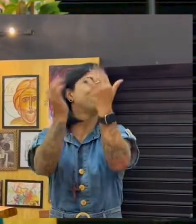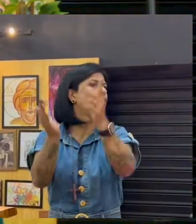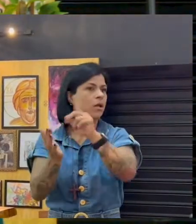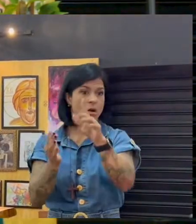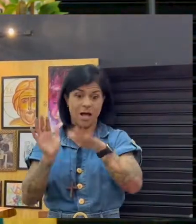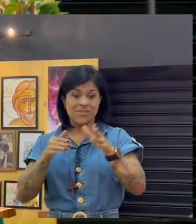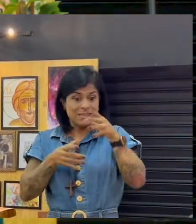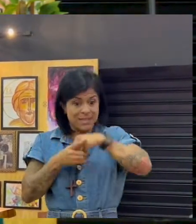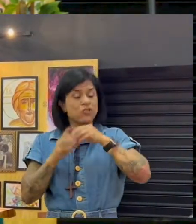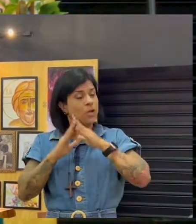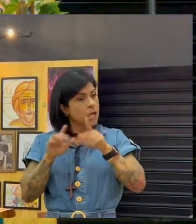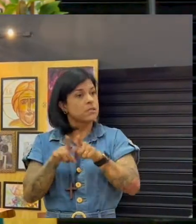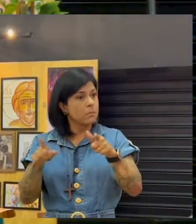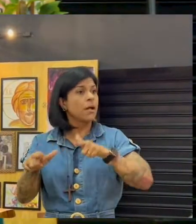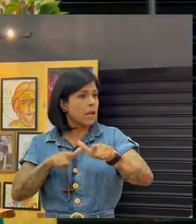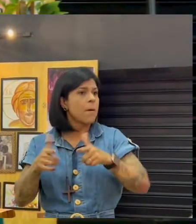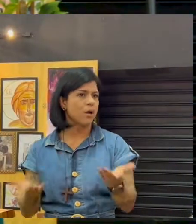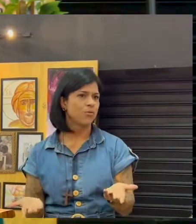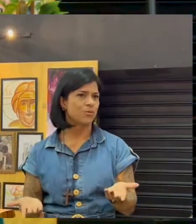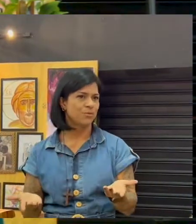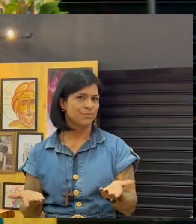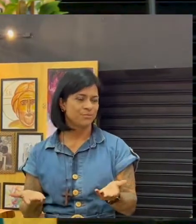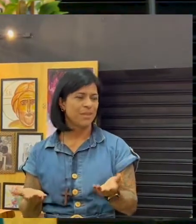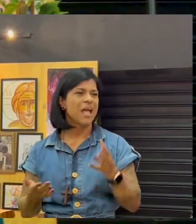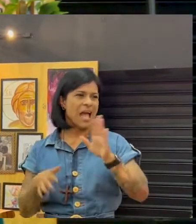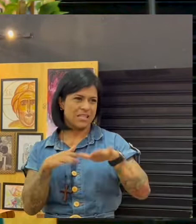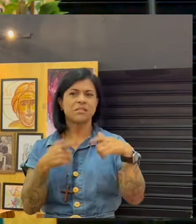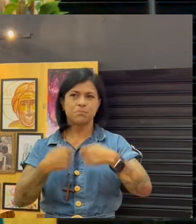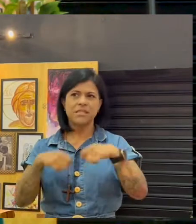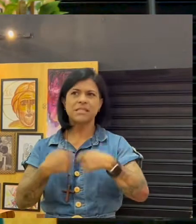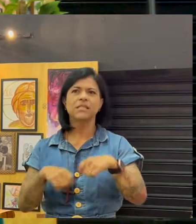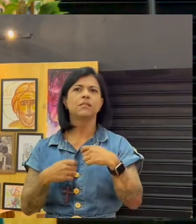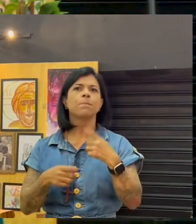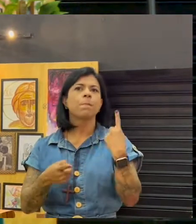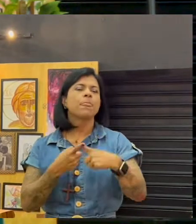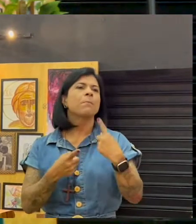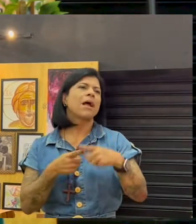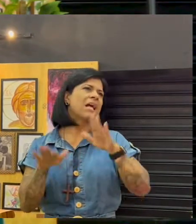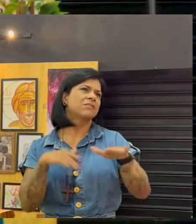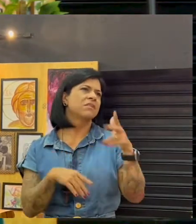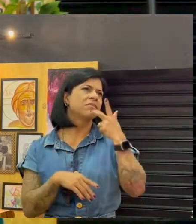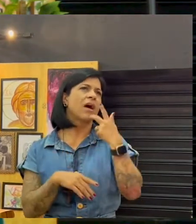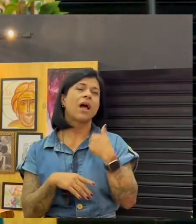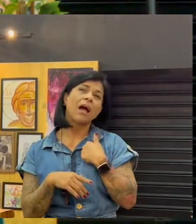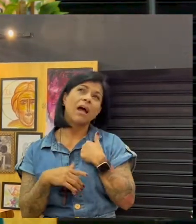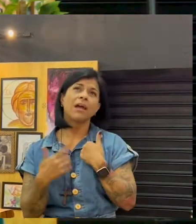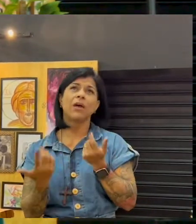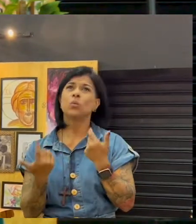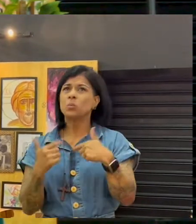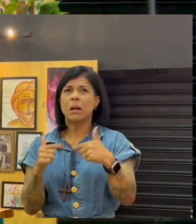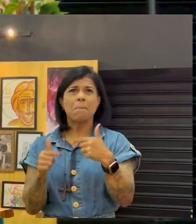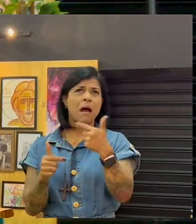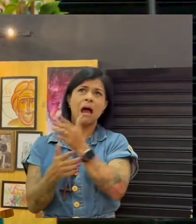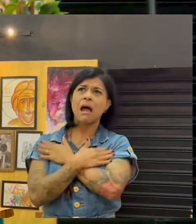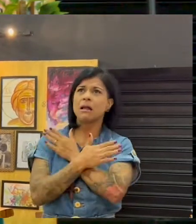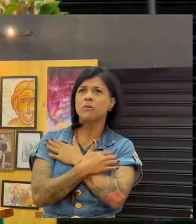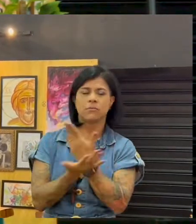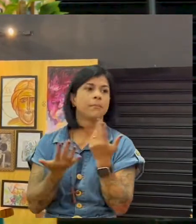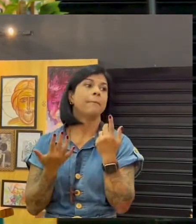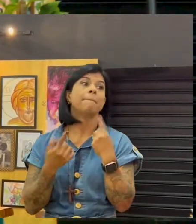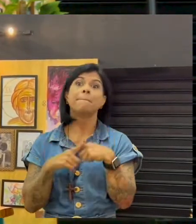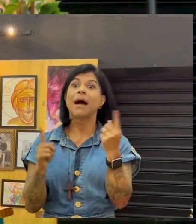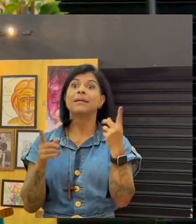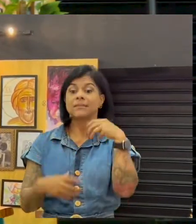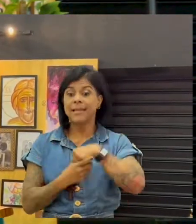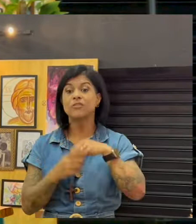unissem e gerassem uma criança. Aí ele fala, ah, então tá, jogou no mundo, deixa aí que o mundo cria. Não, gente, ele deu papel para